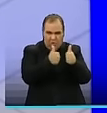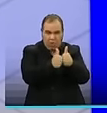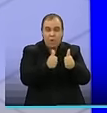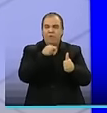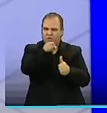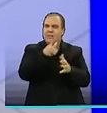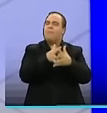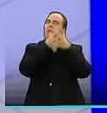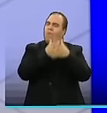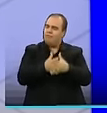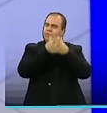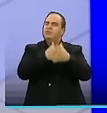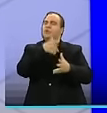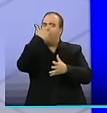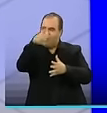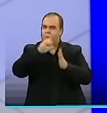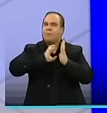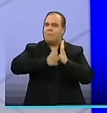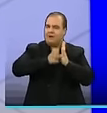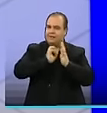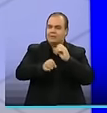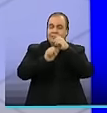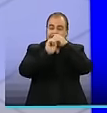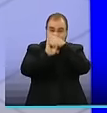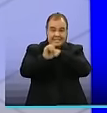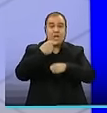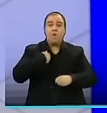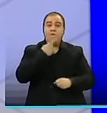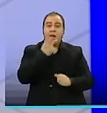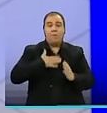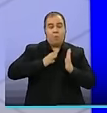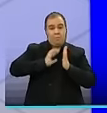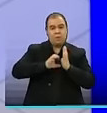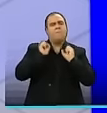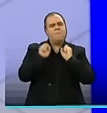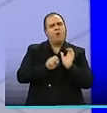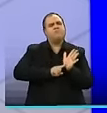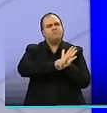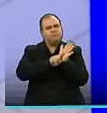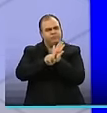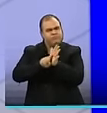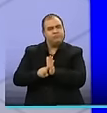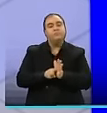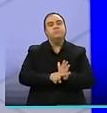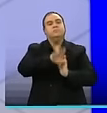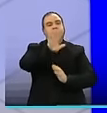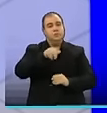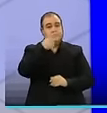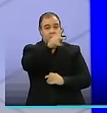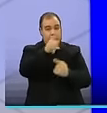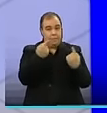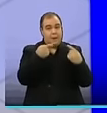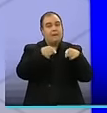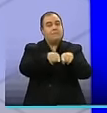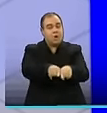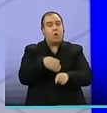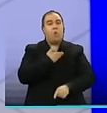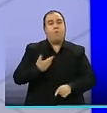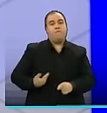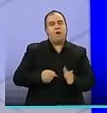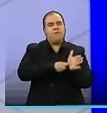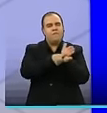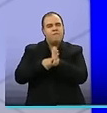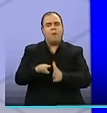outros partidos aqui. Você falar de fato do meu partido, investigue. Use aí, chame seu parceiro aí do governo para investigar com a